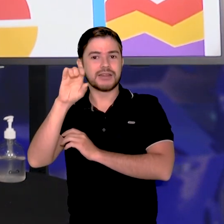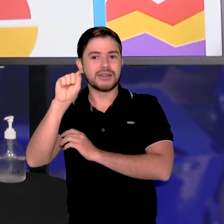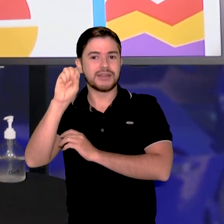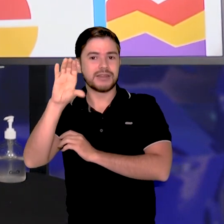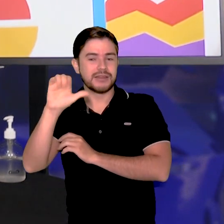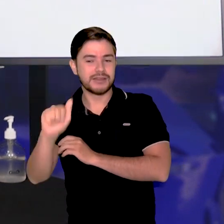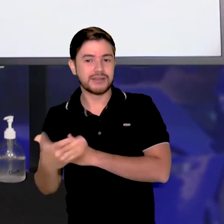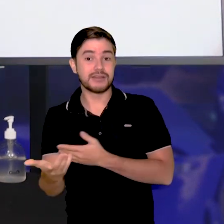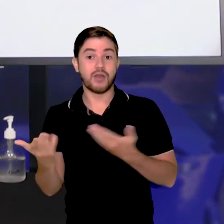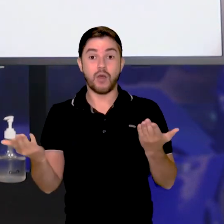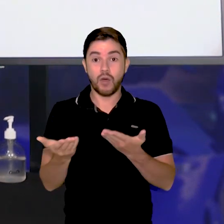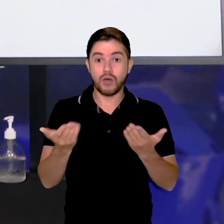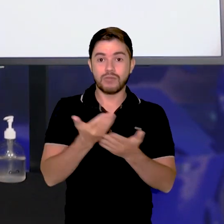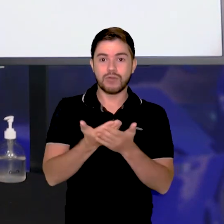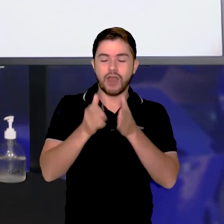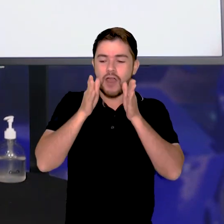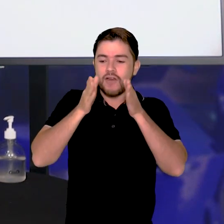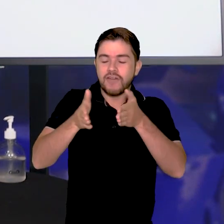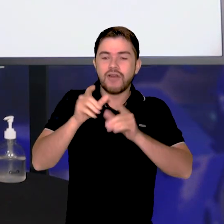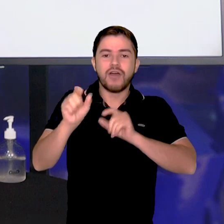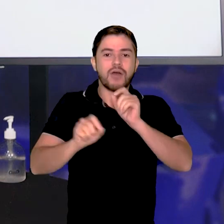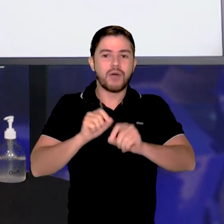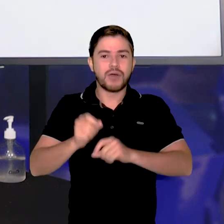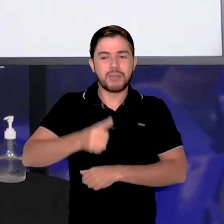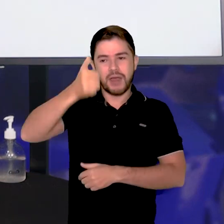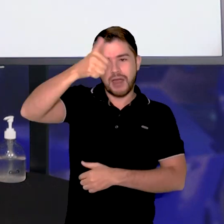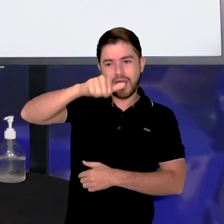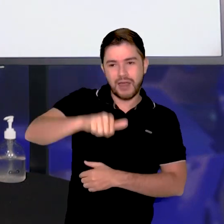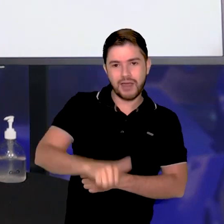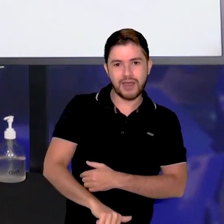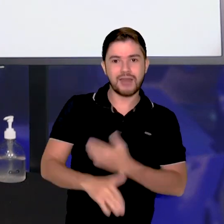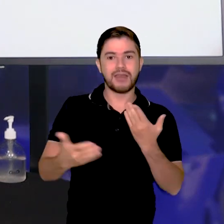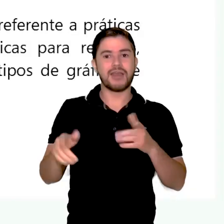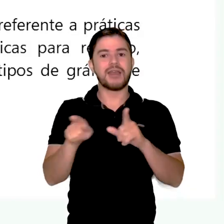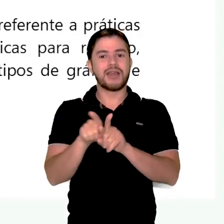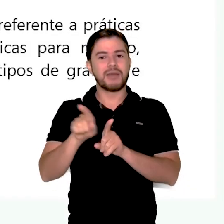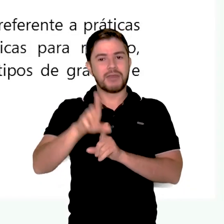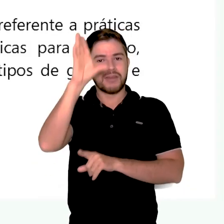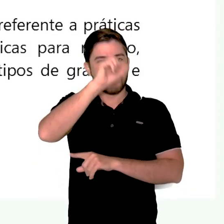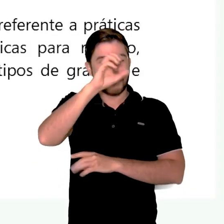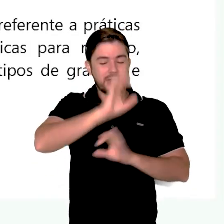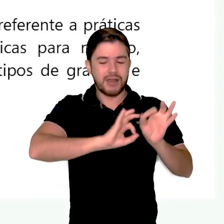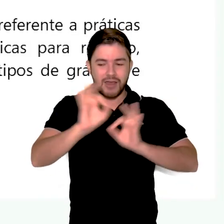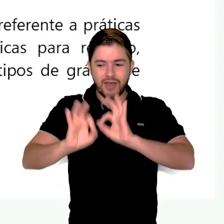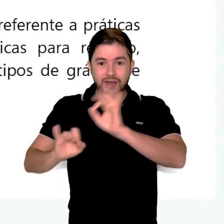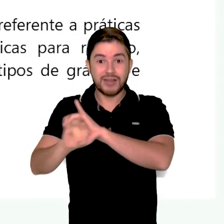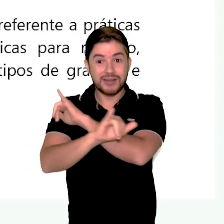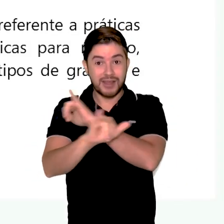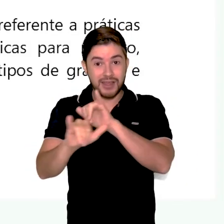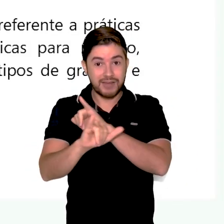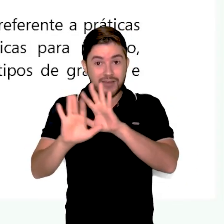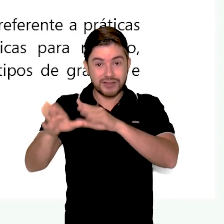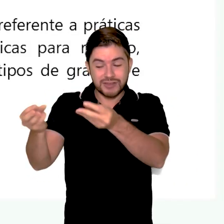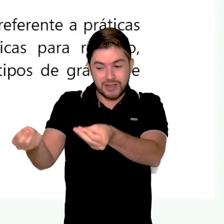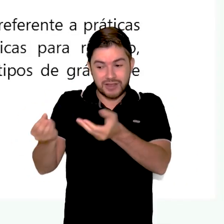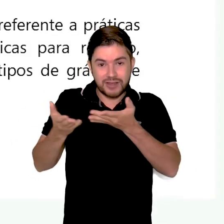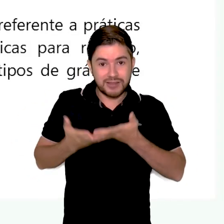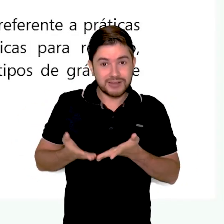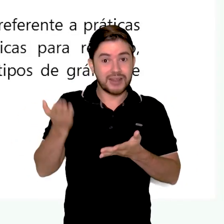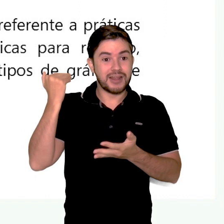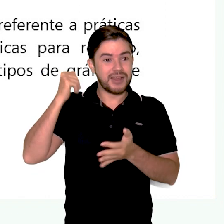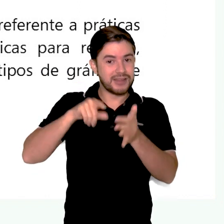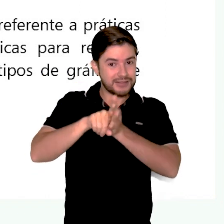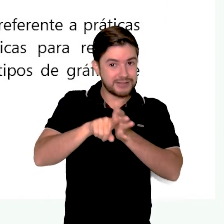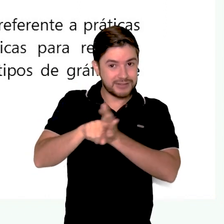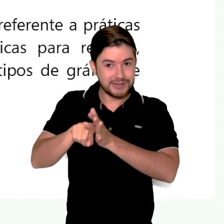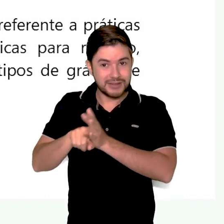aula de hoje, a gente vai focar na análise desses dados. Então, a gente vai aprender a organizar essas informações que foram coletadas durante a minha entrevista